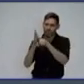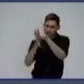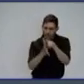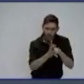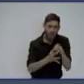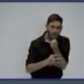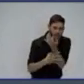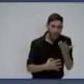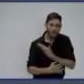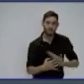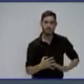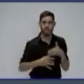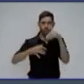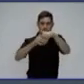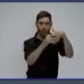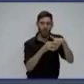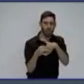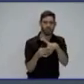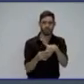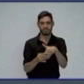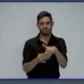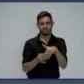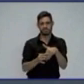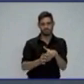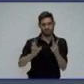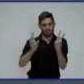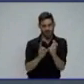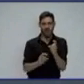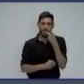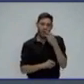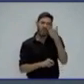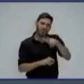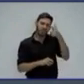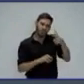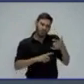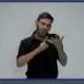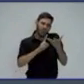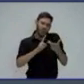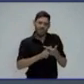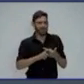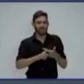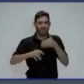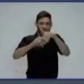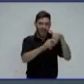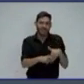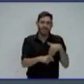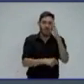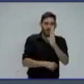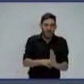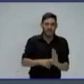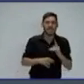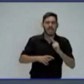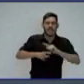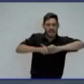pública de votos. Não vou repetir cada item do que tenho dito. As eleições brasileiras são totalmente